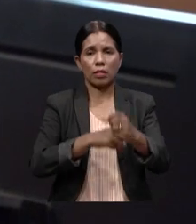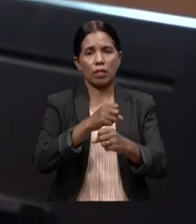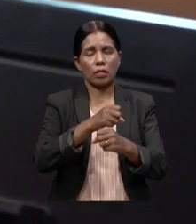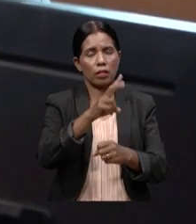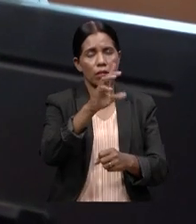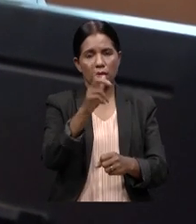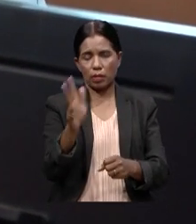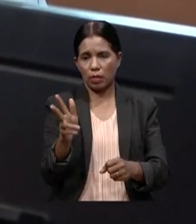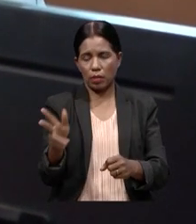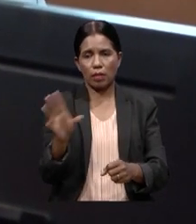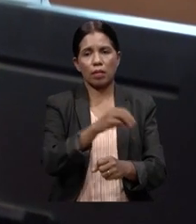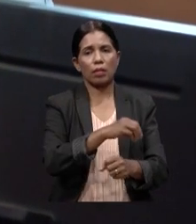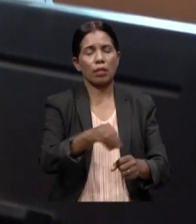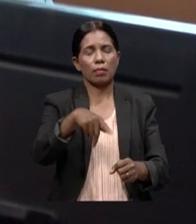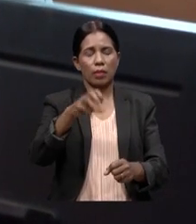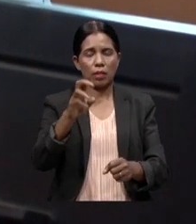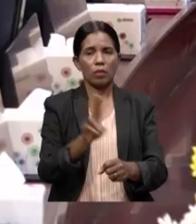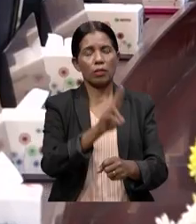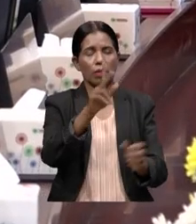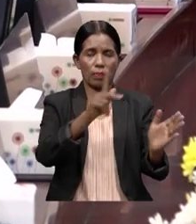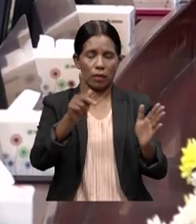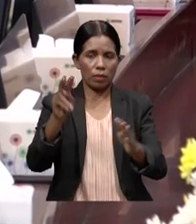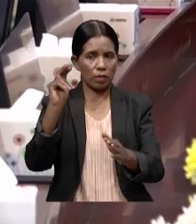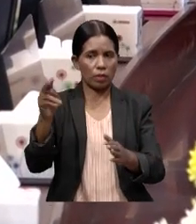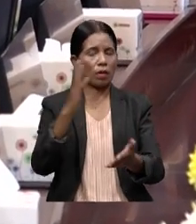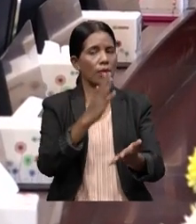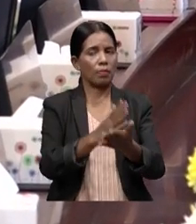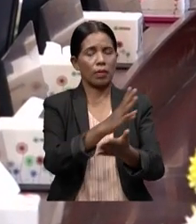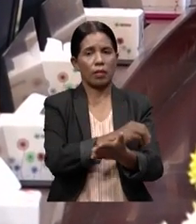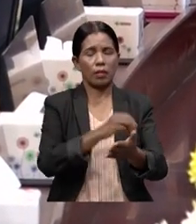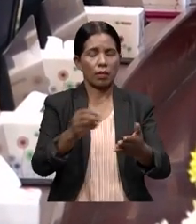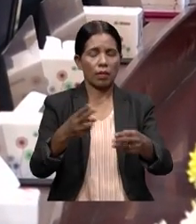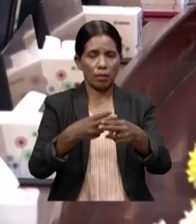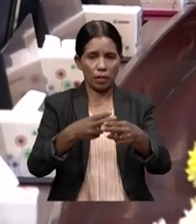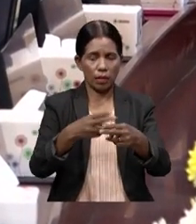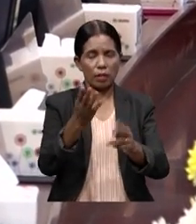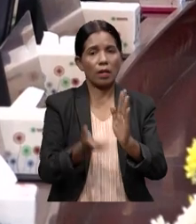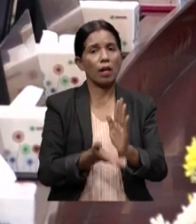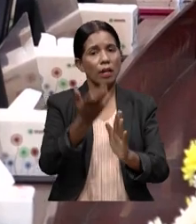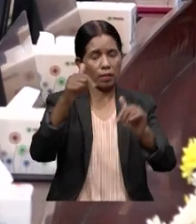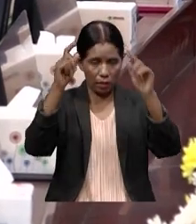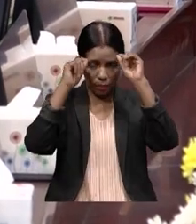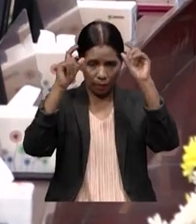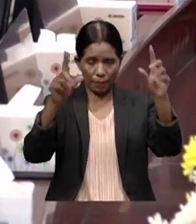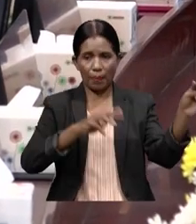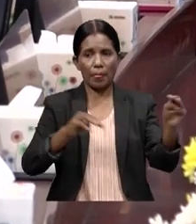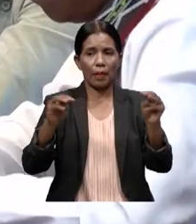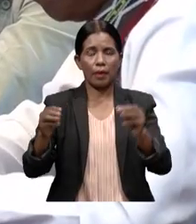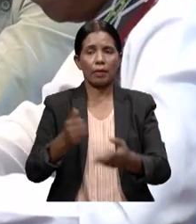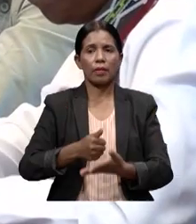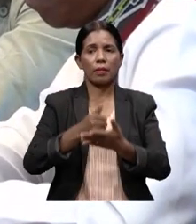tolu odde permiti plena izon plan na konba a taxa Ásia Timor alteras at